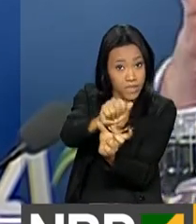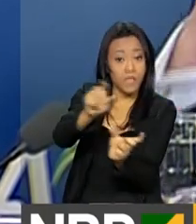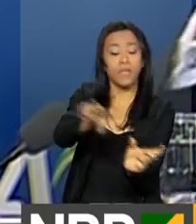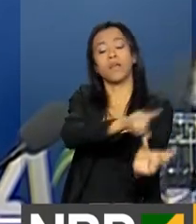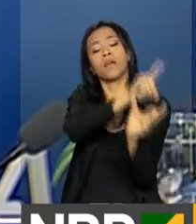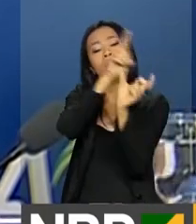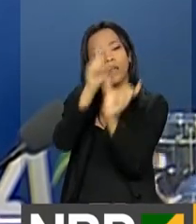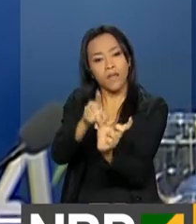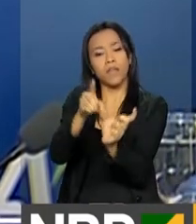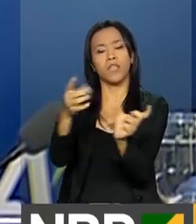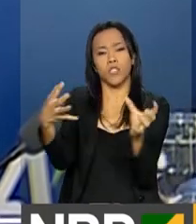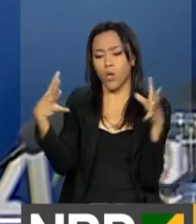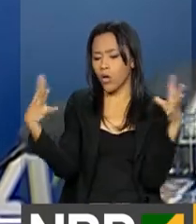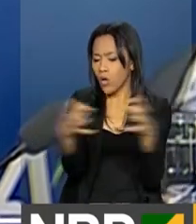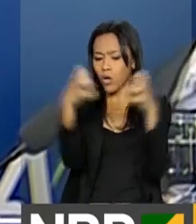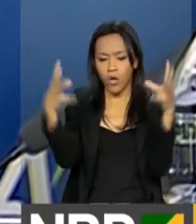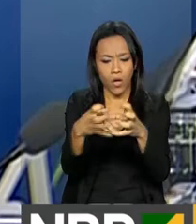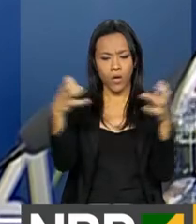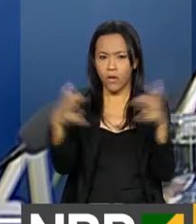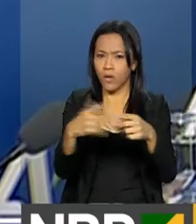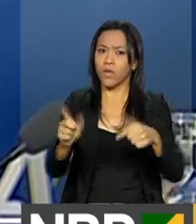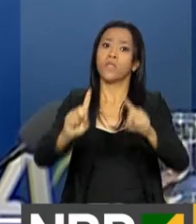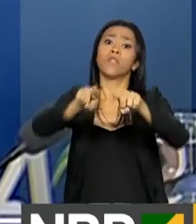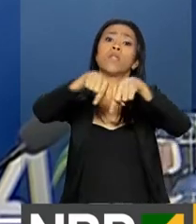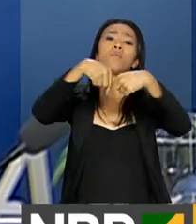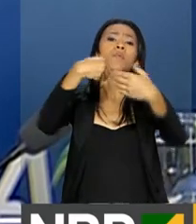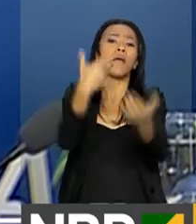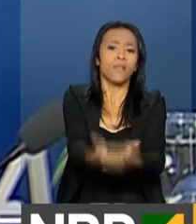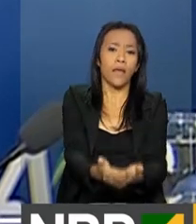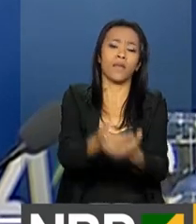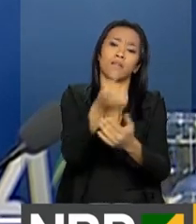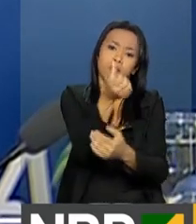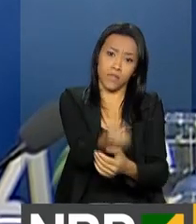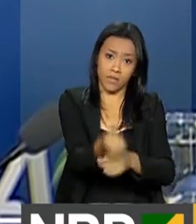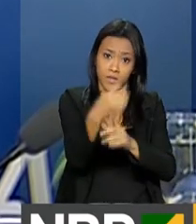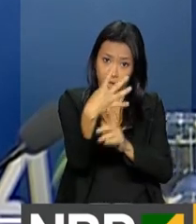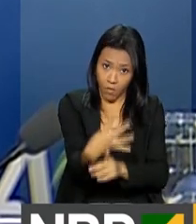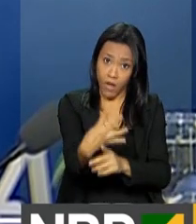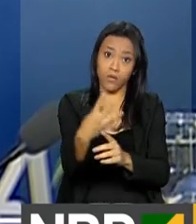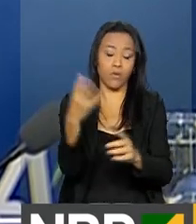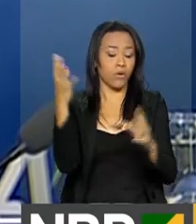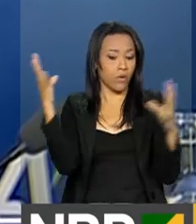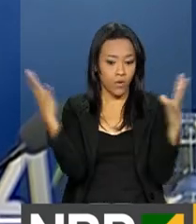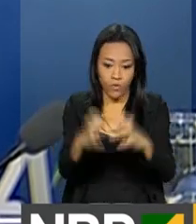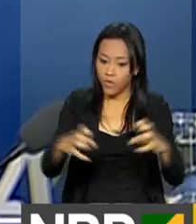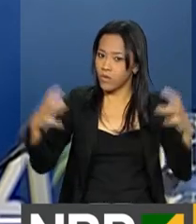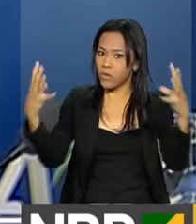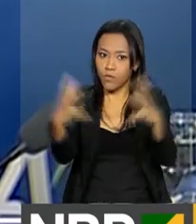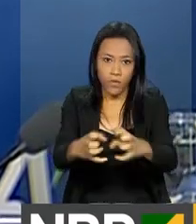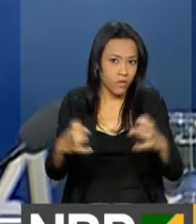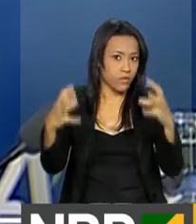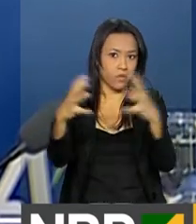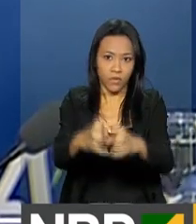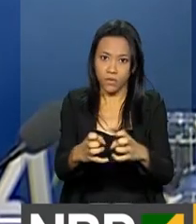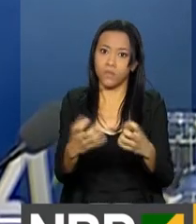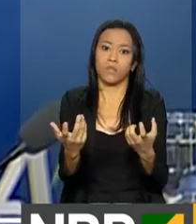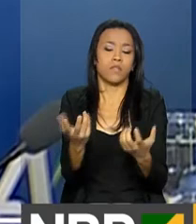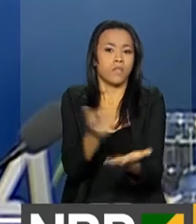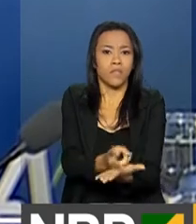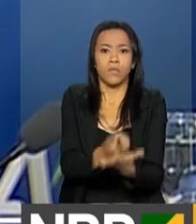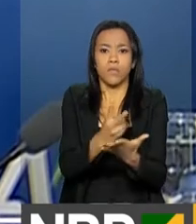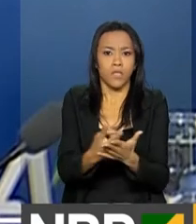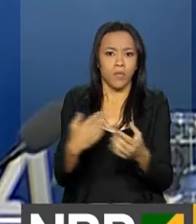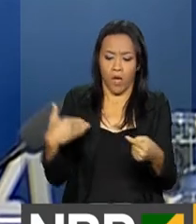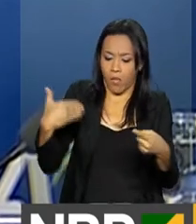só conflitos o tempo todo, de 18 de setembro de 46 até 64, conflitos e mais conflitos, ou seja, uma